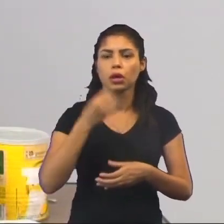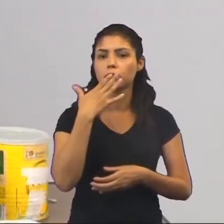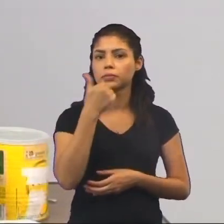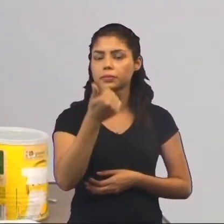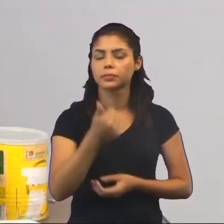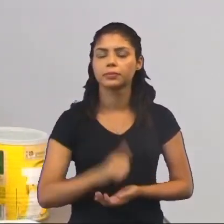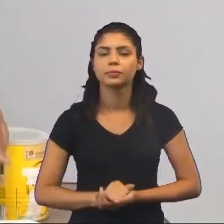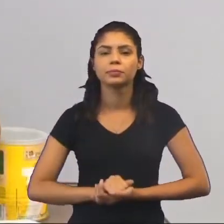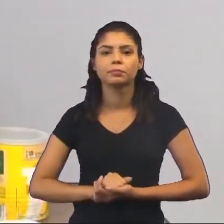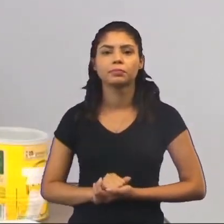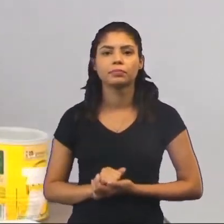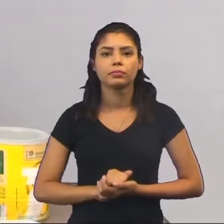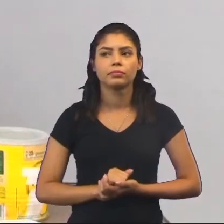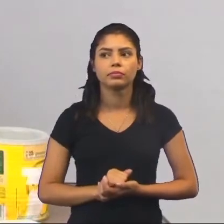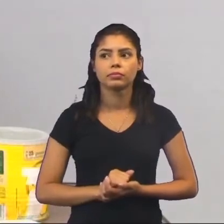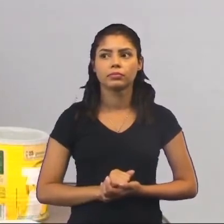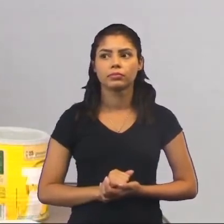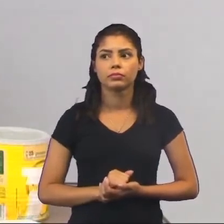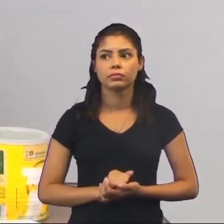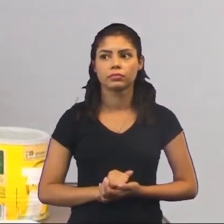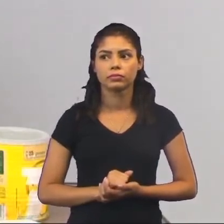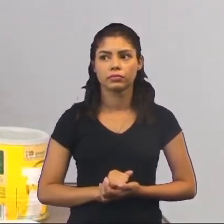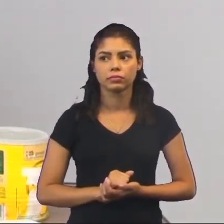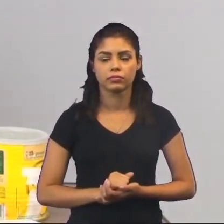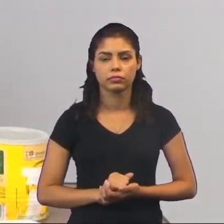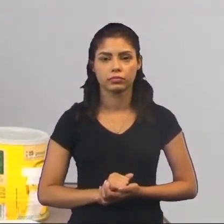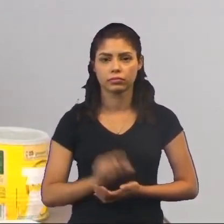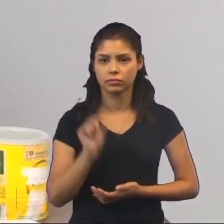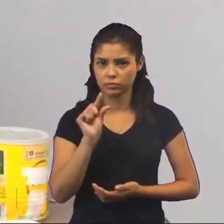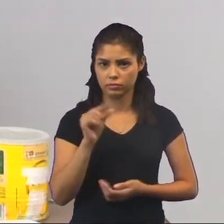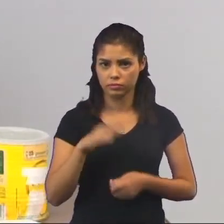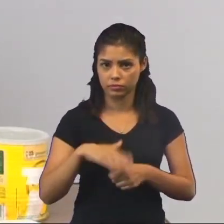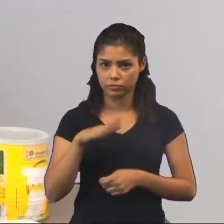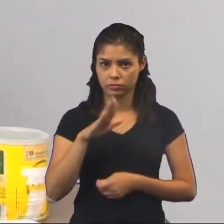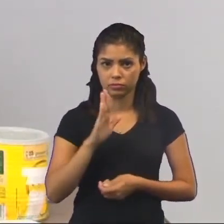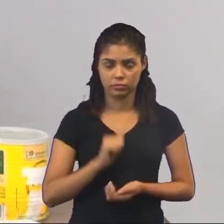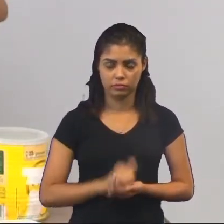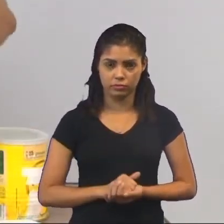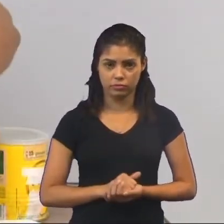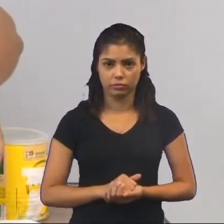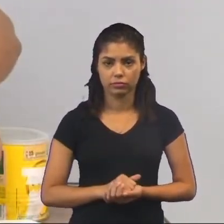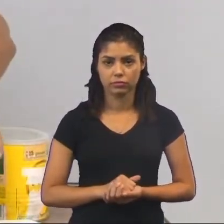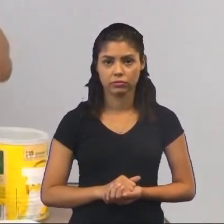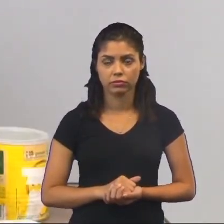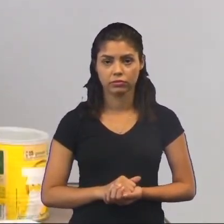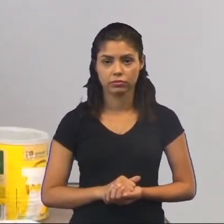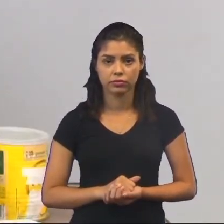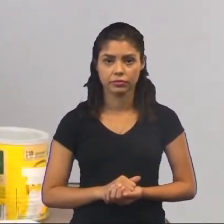bem? Vou colocar um pouquinho mais de leite condensado.